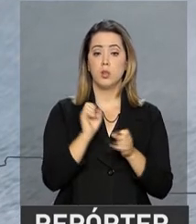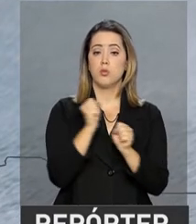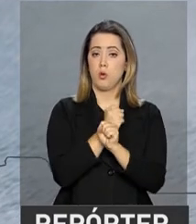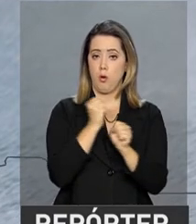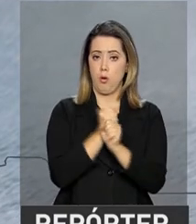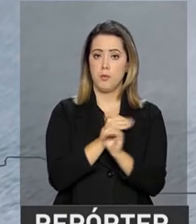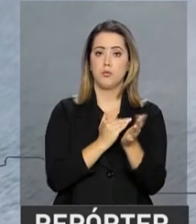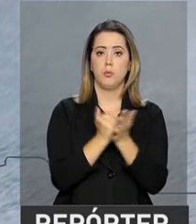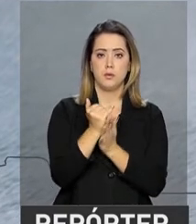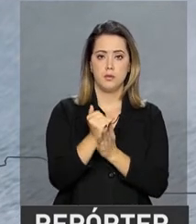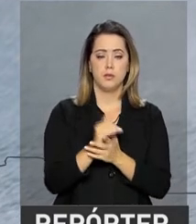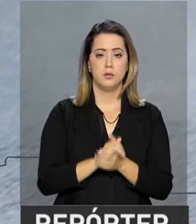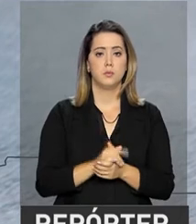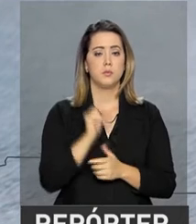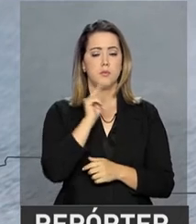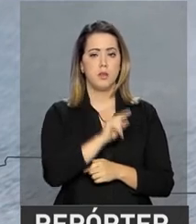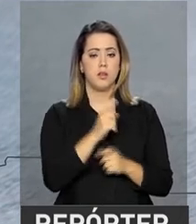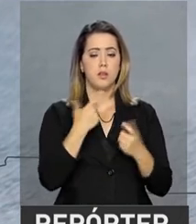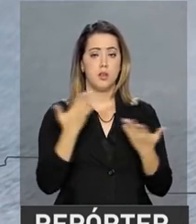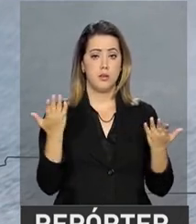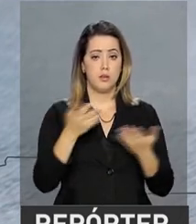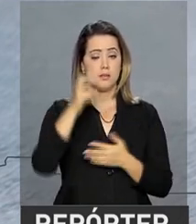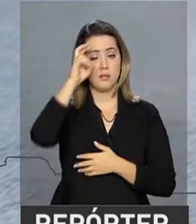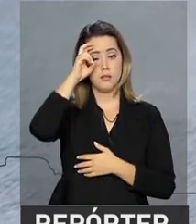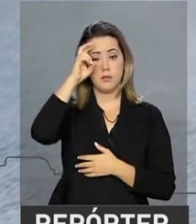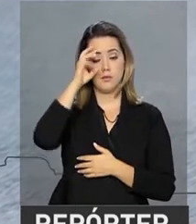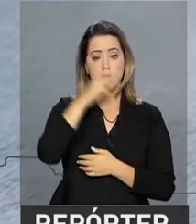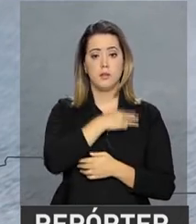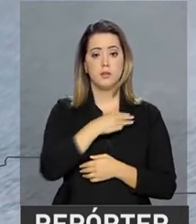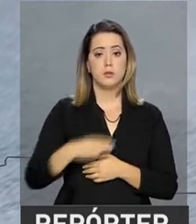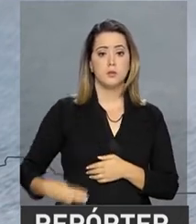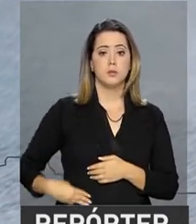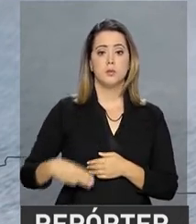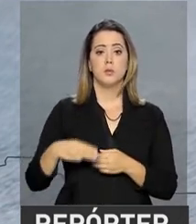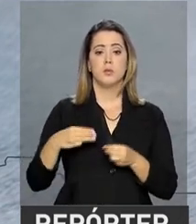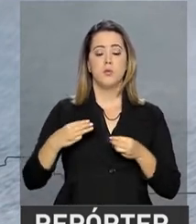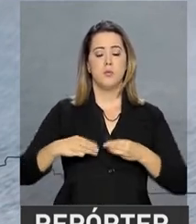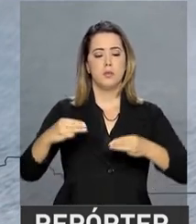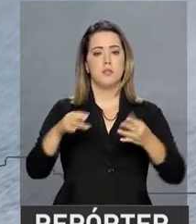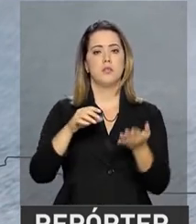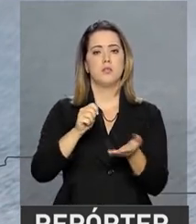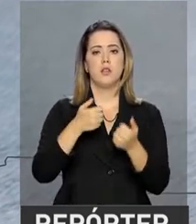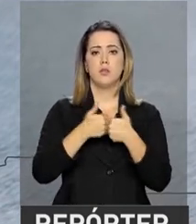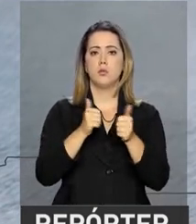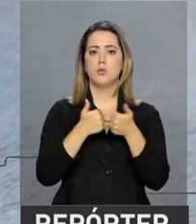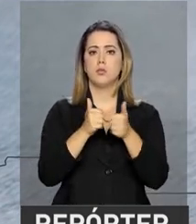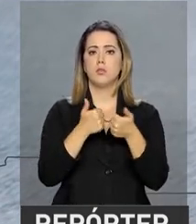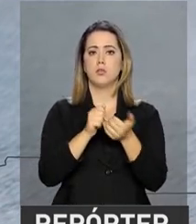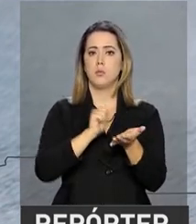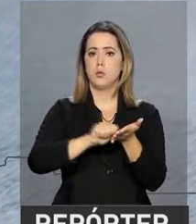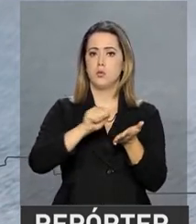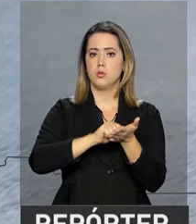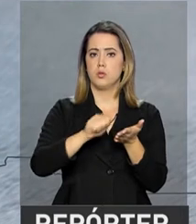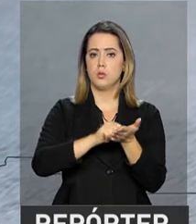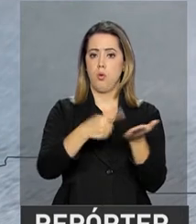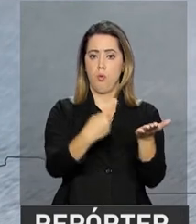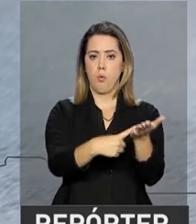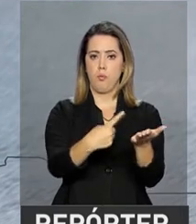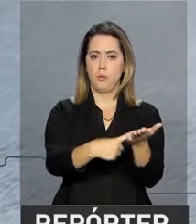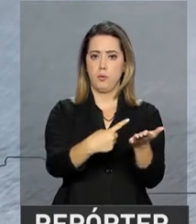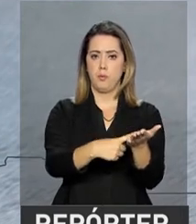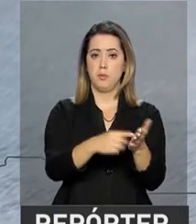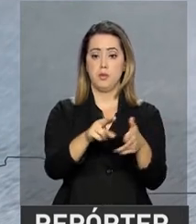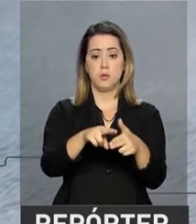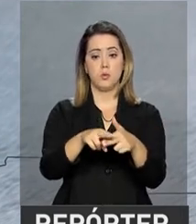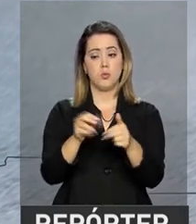já estão em obras e nesta quinta feira o ministério dos transportes assinou um termo para a execução das obras pelo